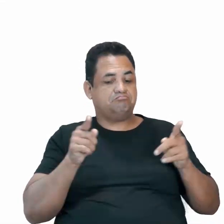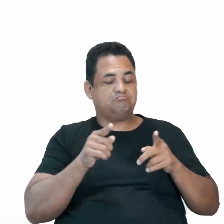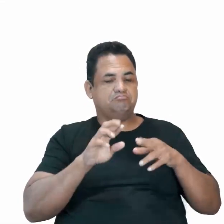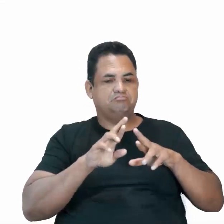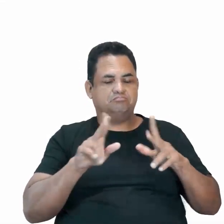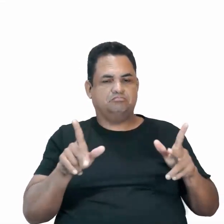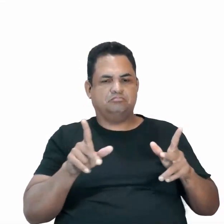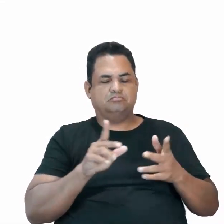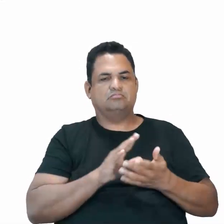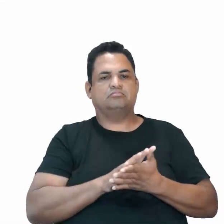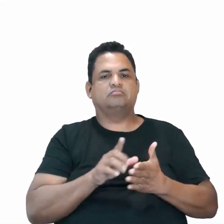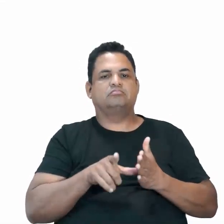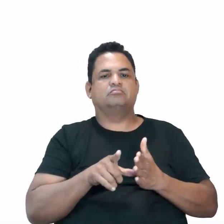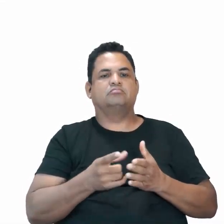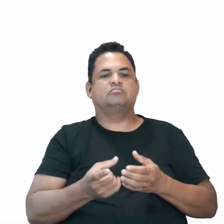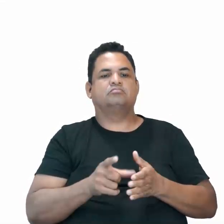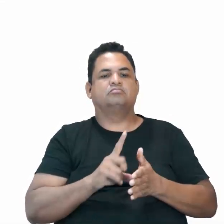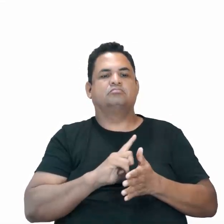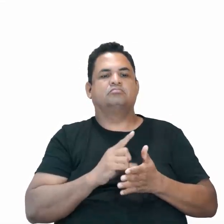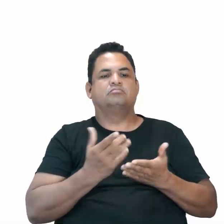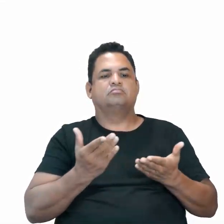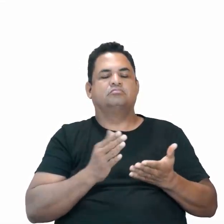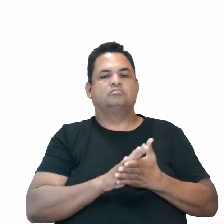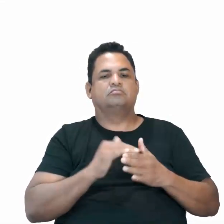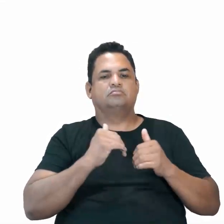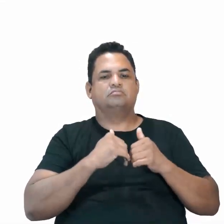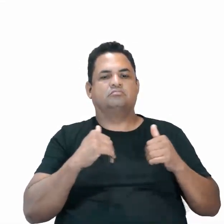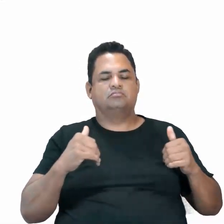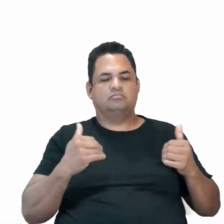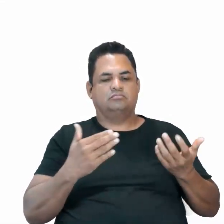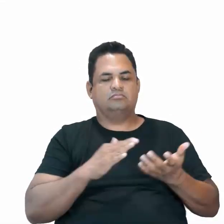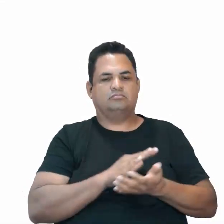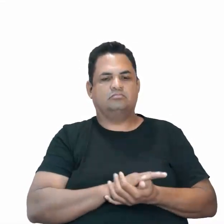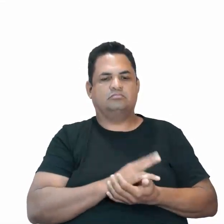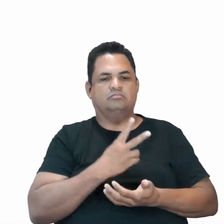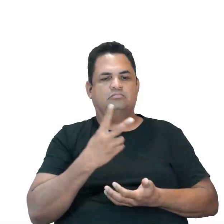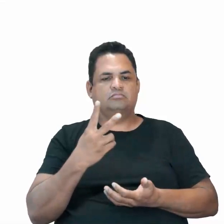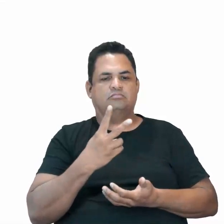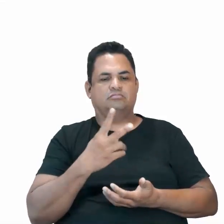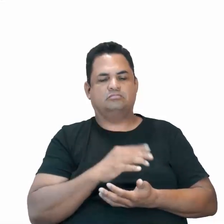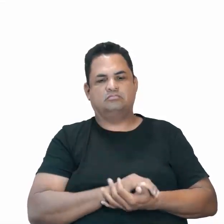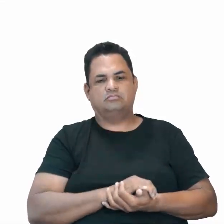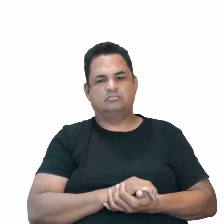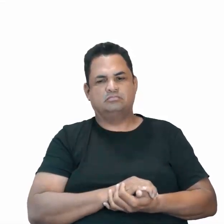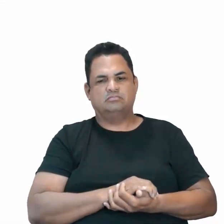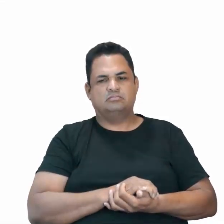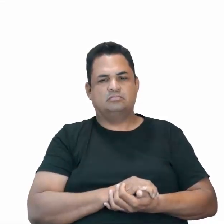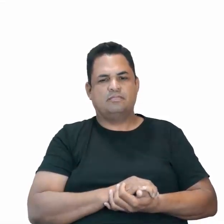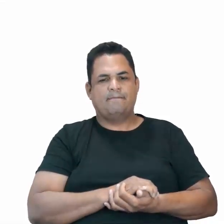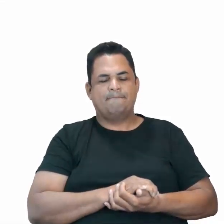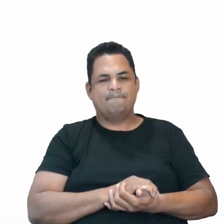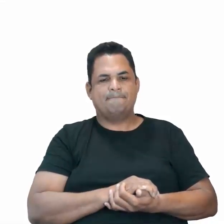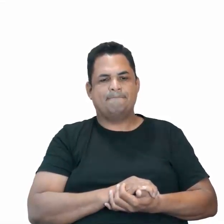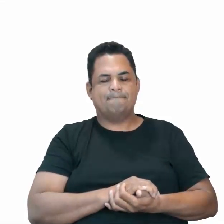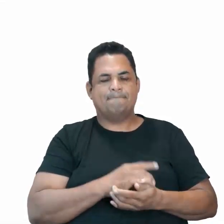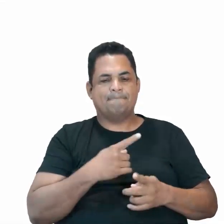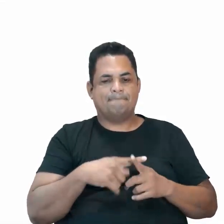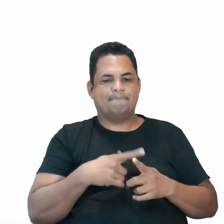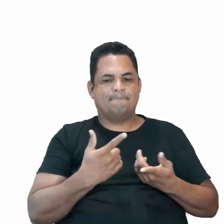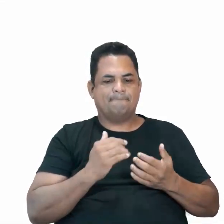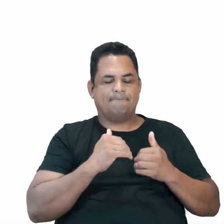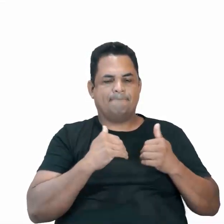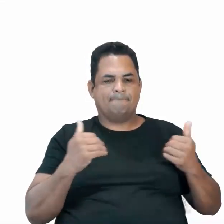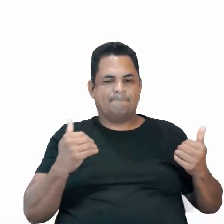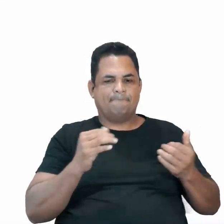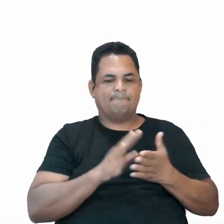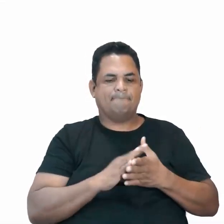Aí, antes de tirar o bastão, nós vamos separar as duas esferas, né? Porque se não separar, quando tirar o bastão, eles voltam